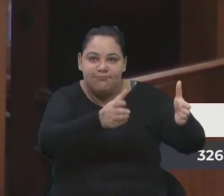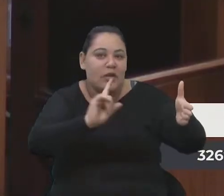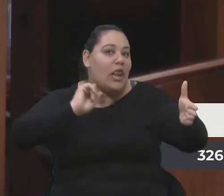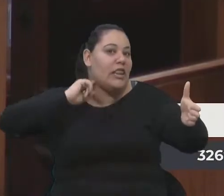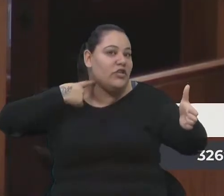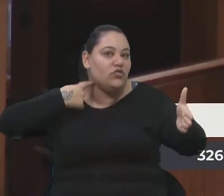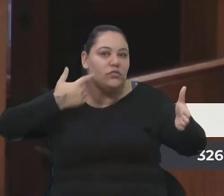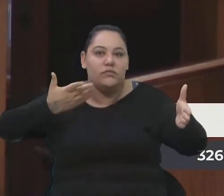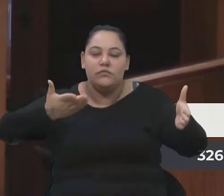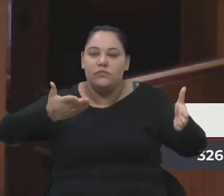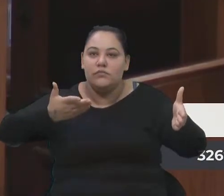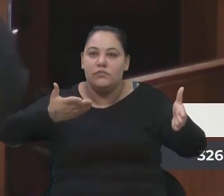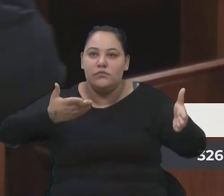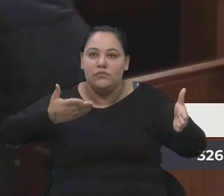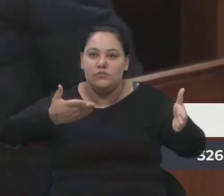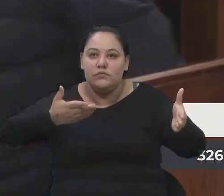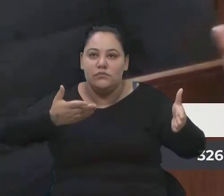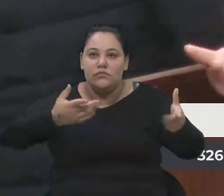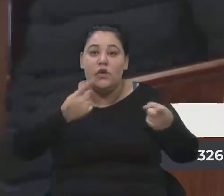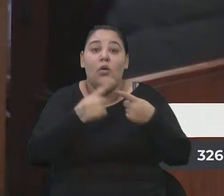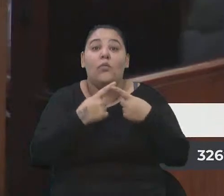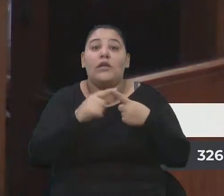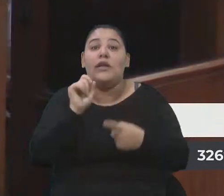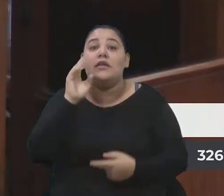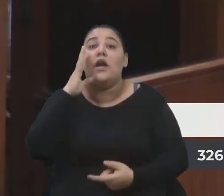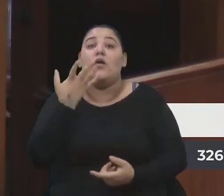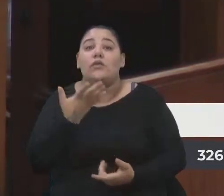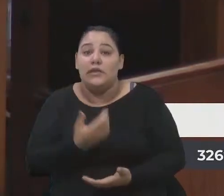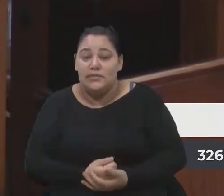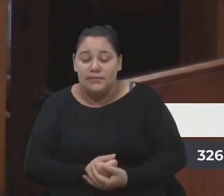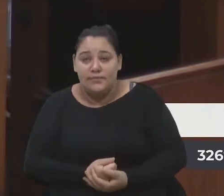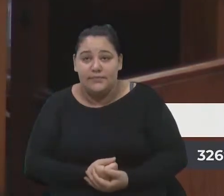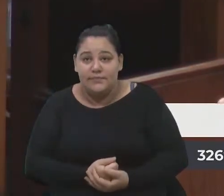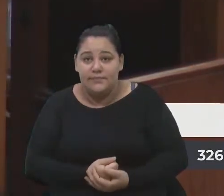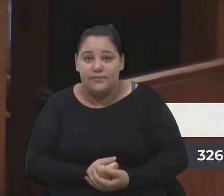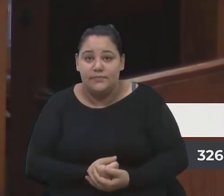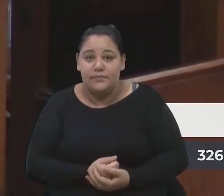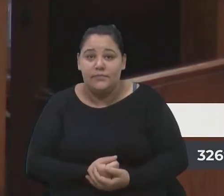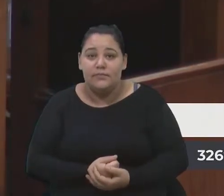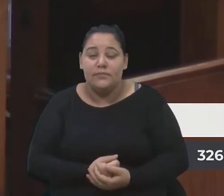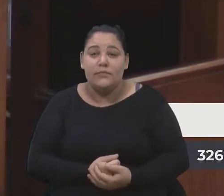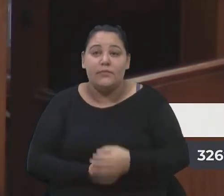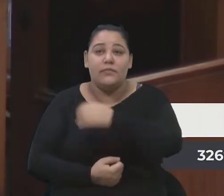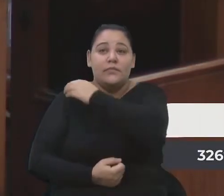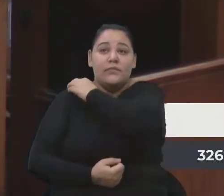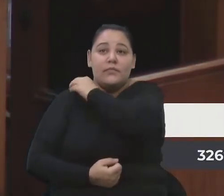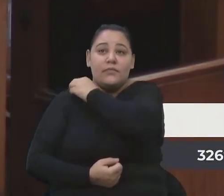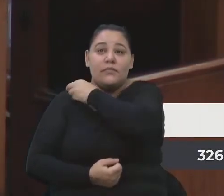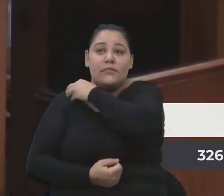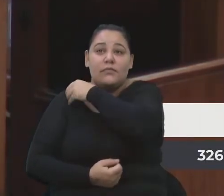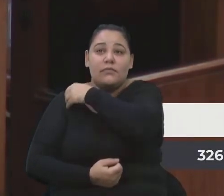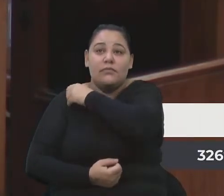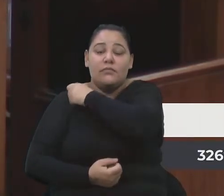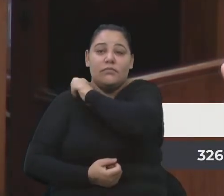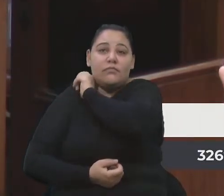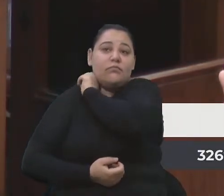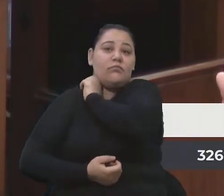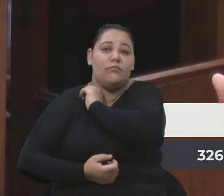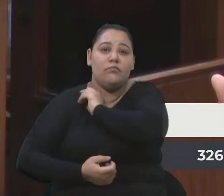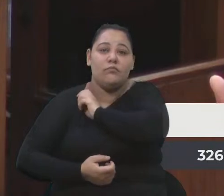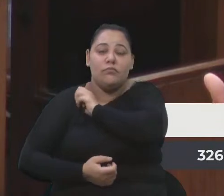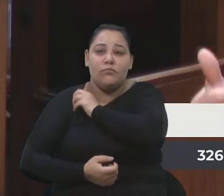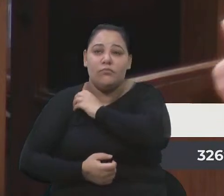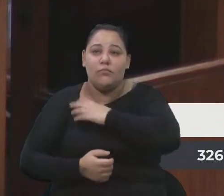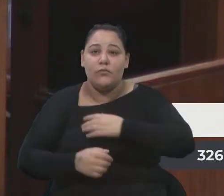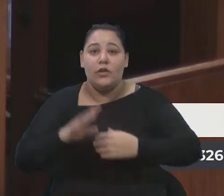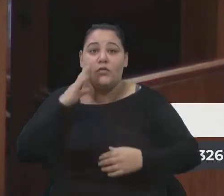entulho. E por que que isso acontece? Muitas vezes acontece porque a pessoa chama o papatudo